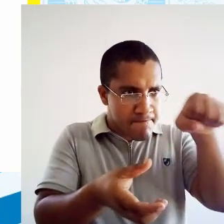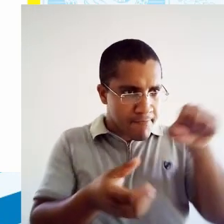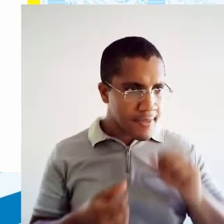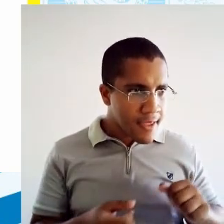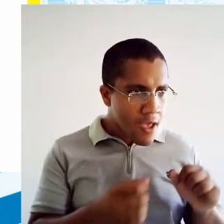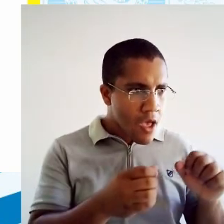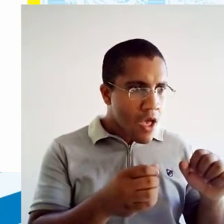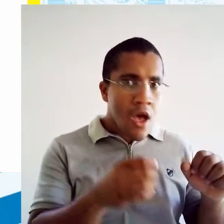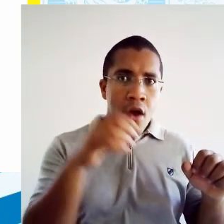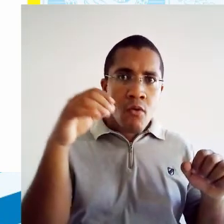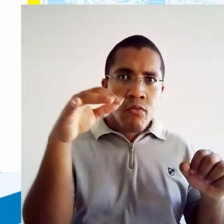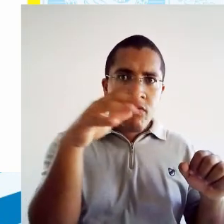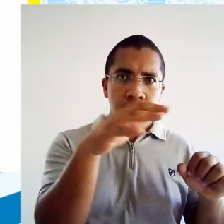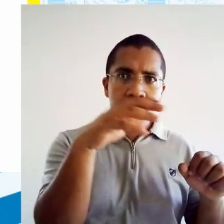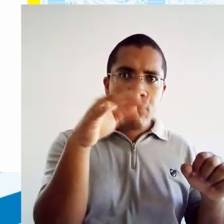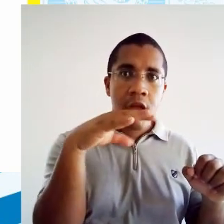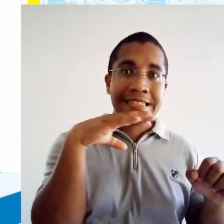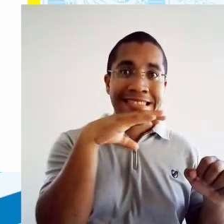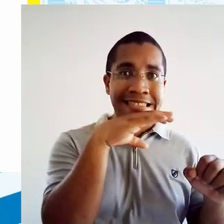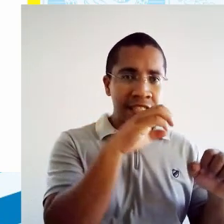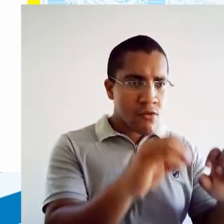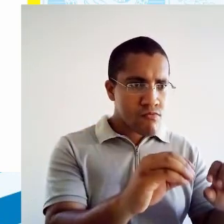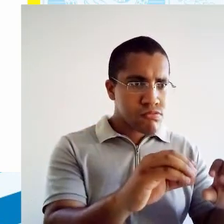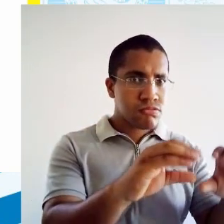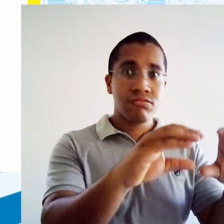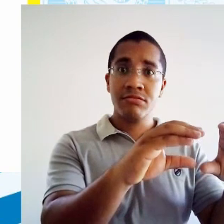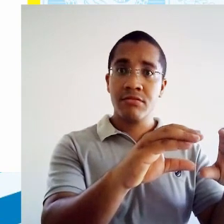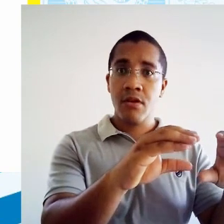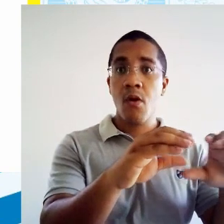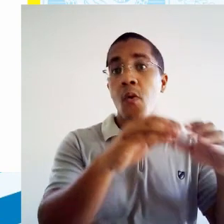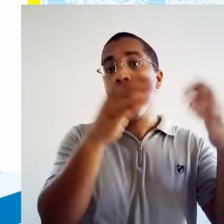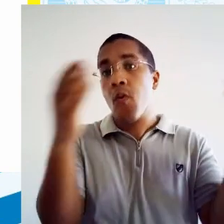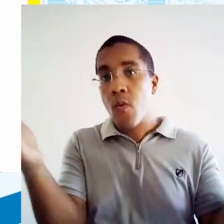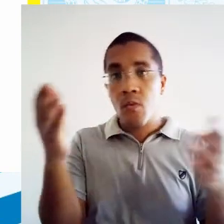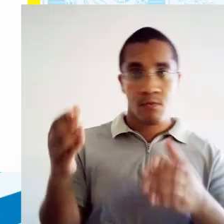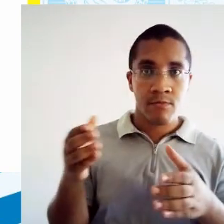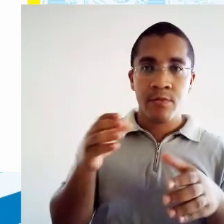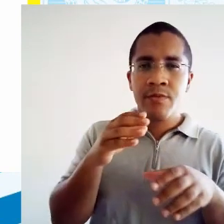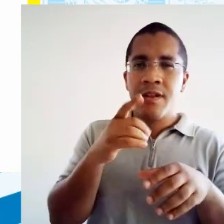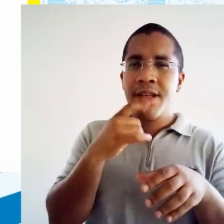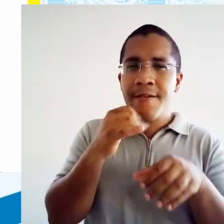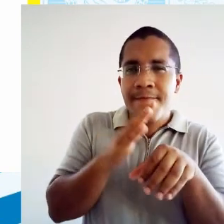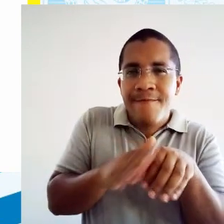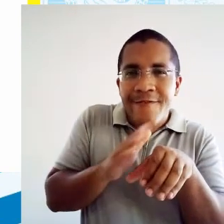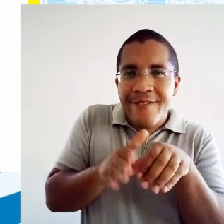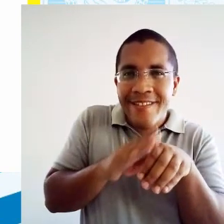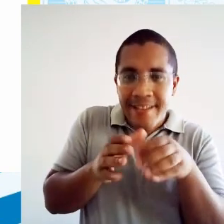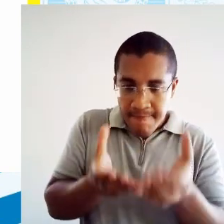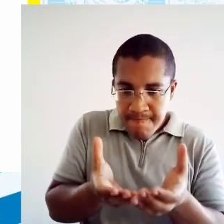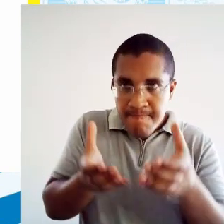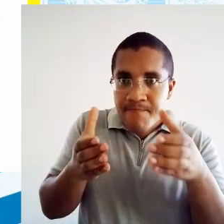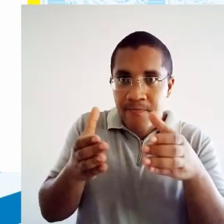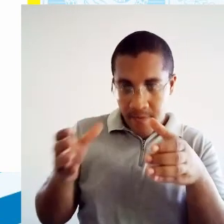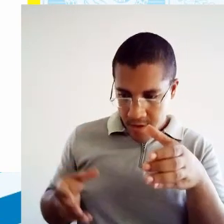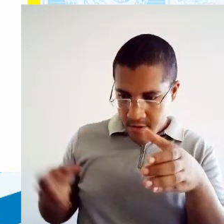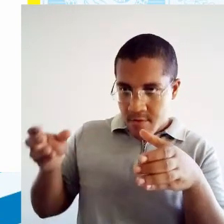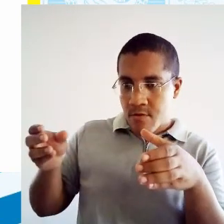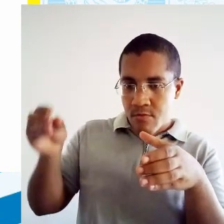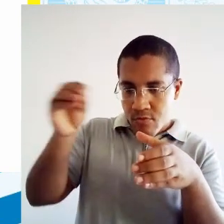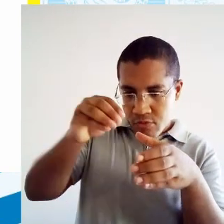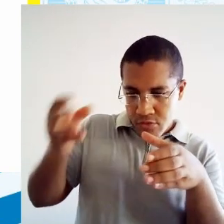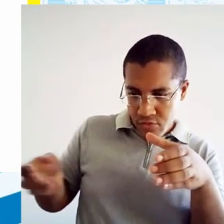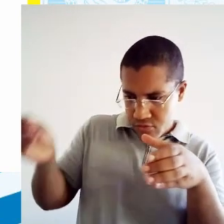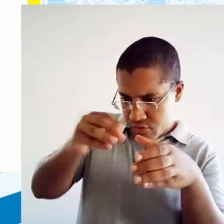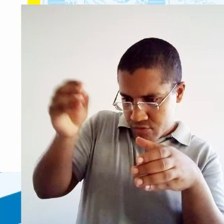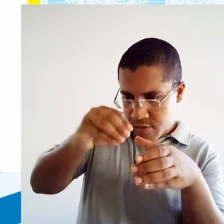fornalha, um molho que você vai fazer, um molho de tomate. Tudo isso daí vai